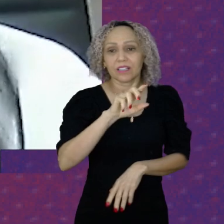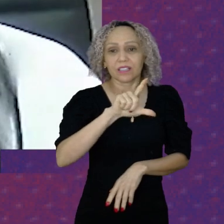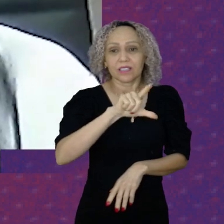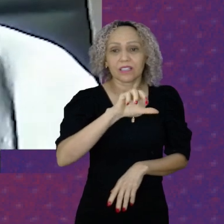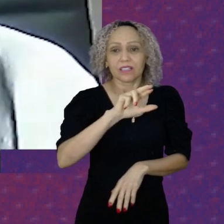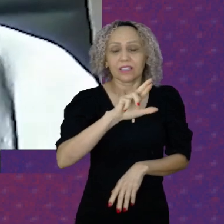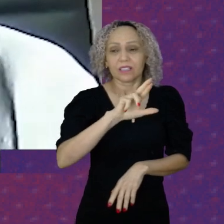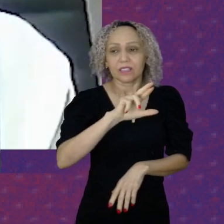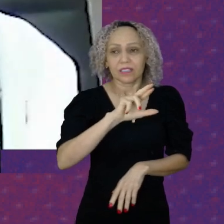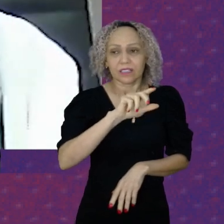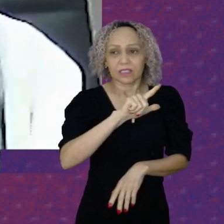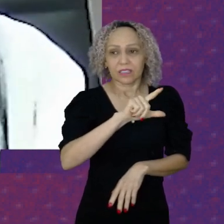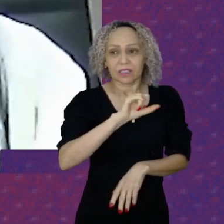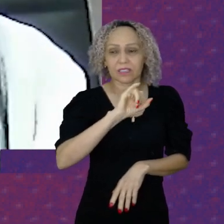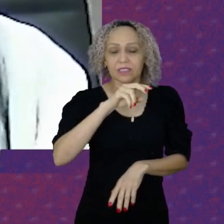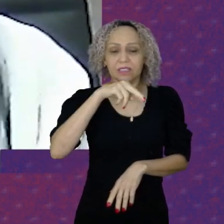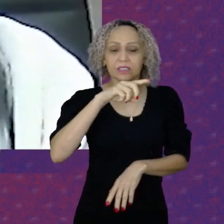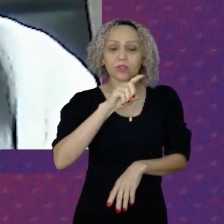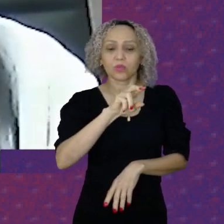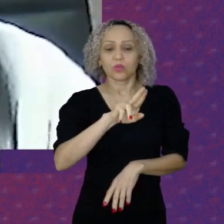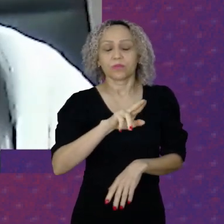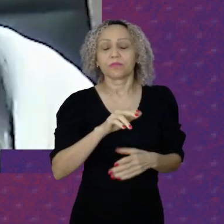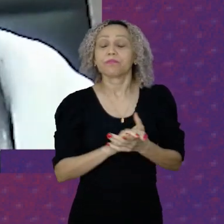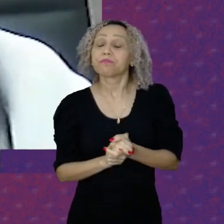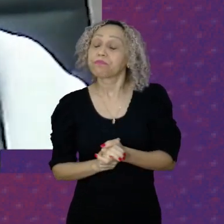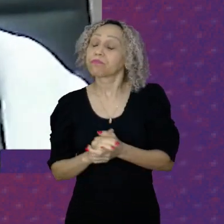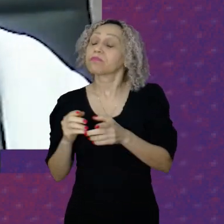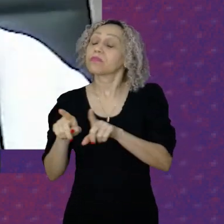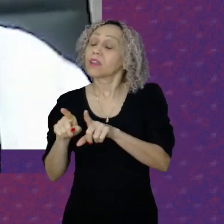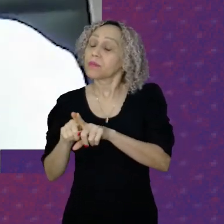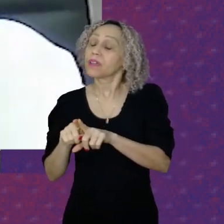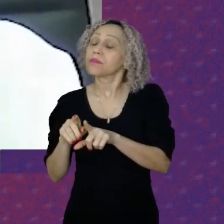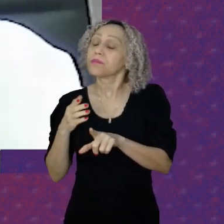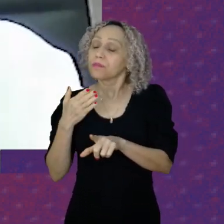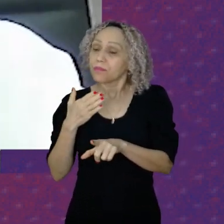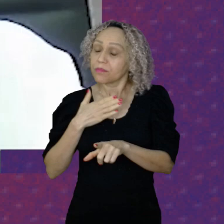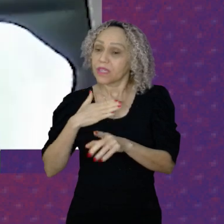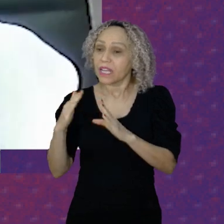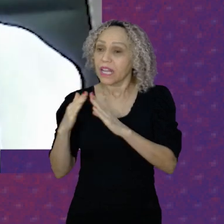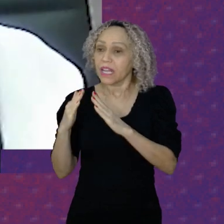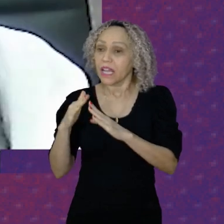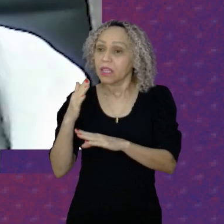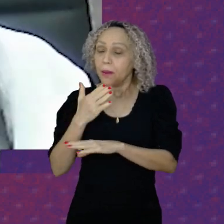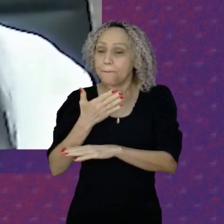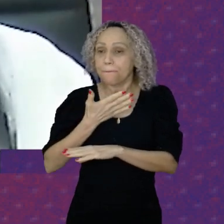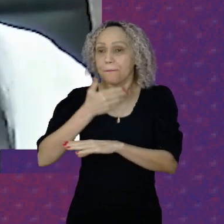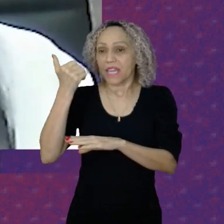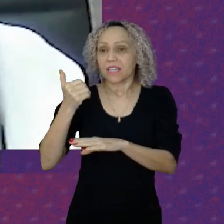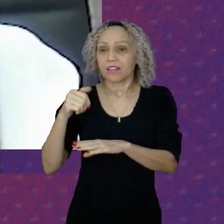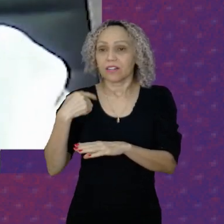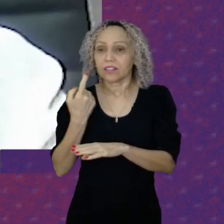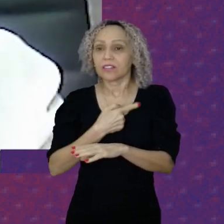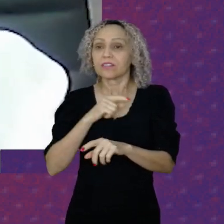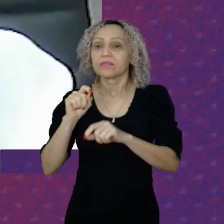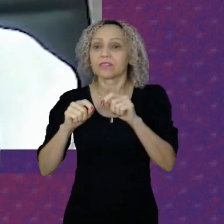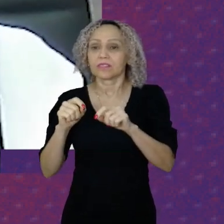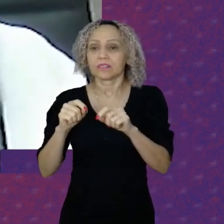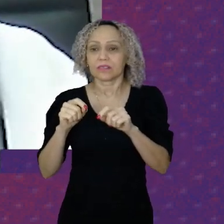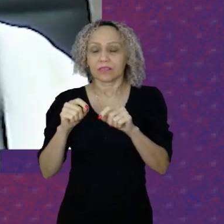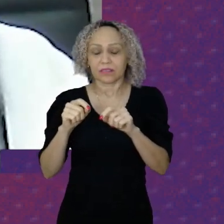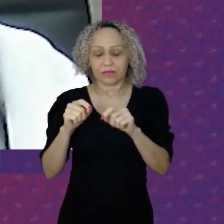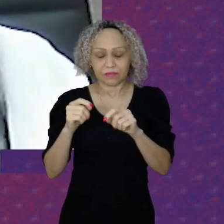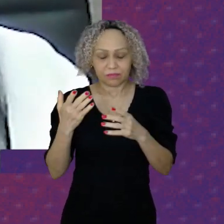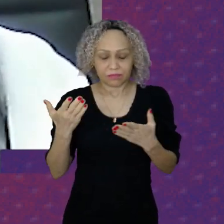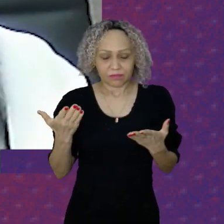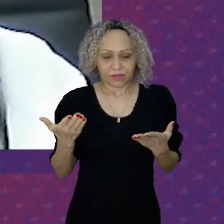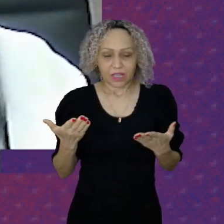bem, então, além do Minha Casa Minha Vida e do Minha Casa Melhor, nós implantamos de início logo o SAMU, Serviço de Atendimento de